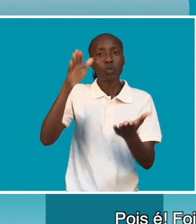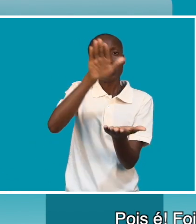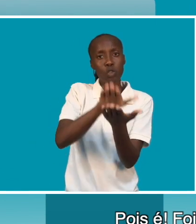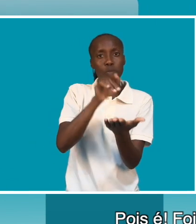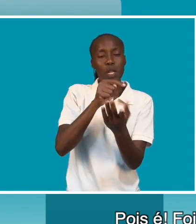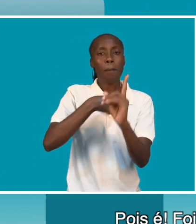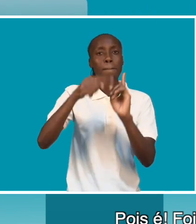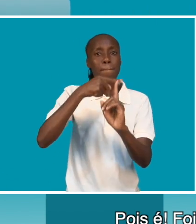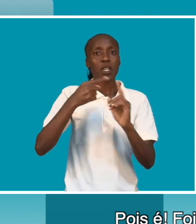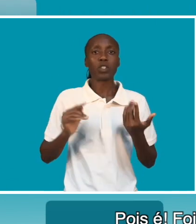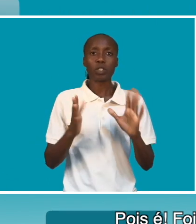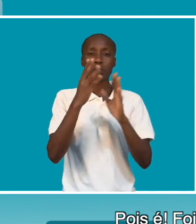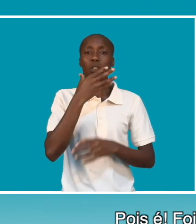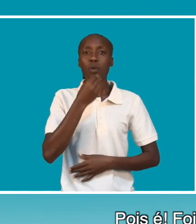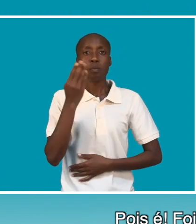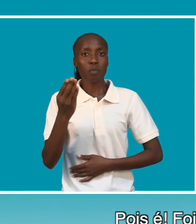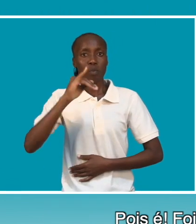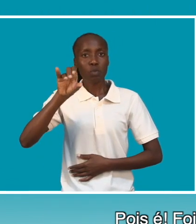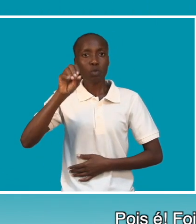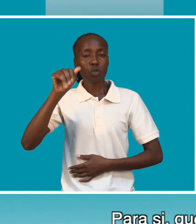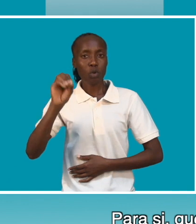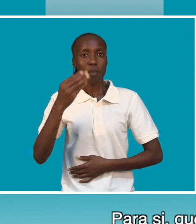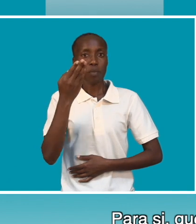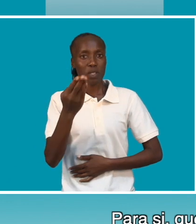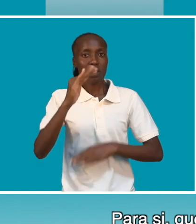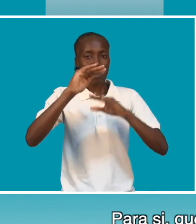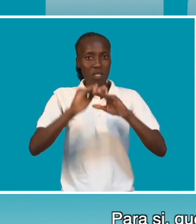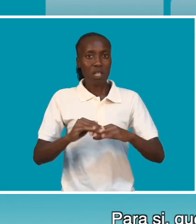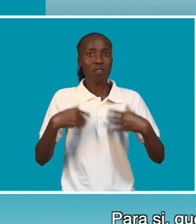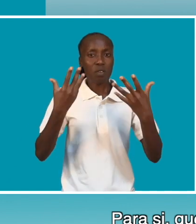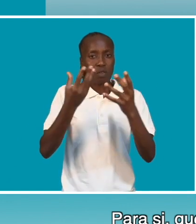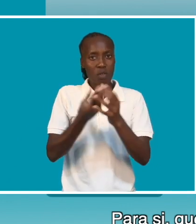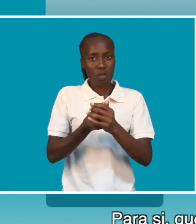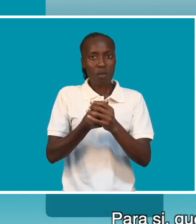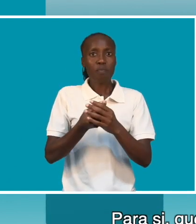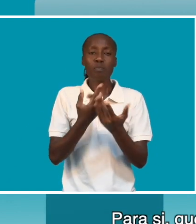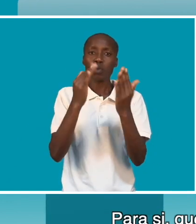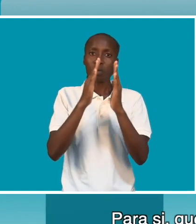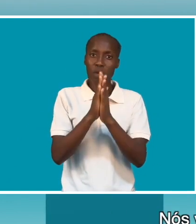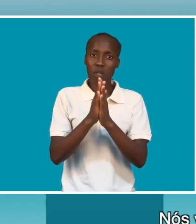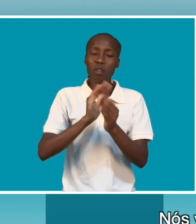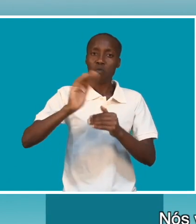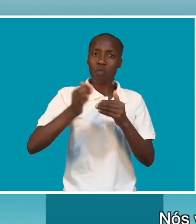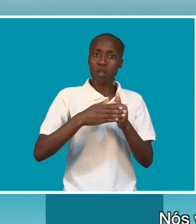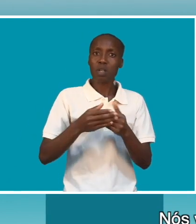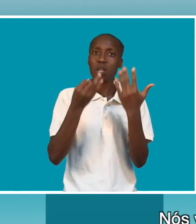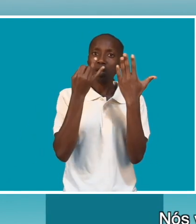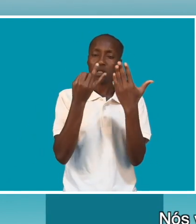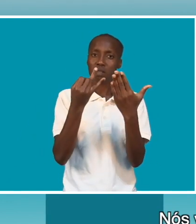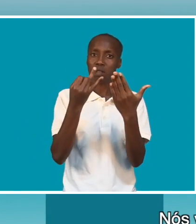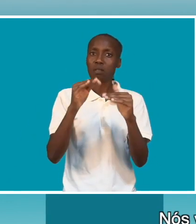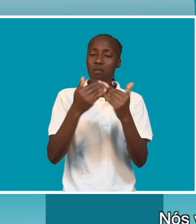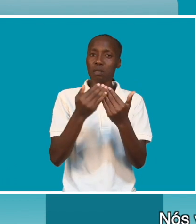mais de vida com João de Sousa e aqui esteve na nossa companhia muito obrigado nós voltávamos